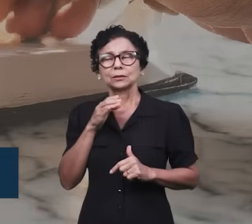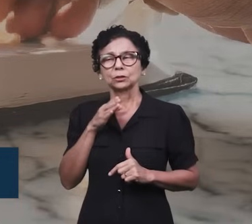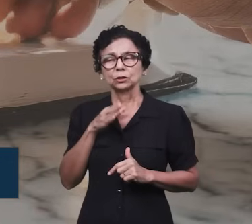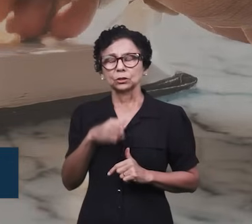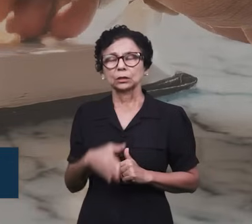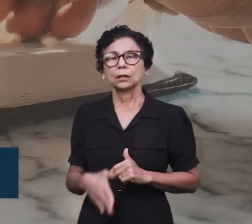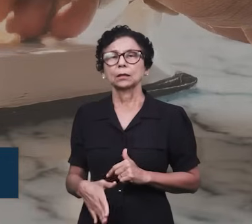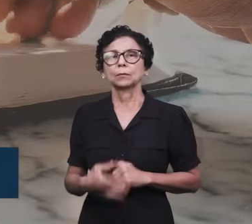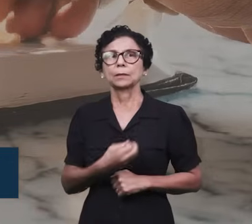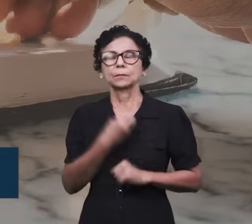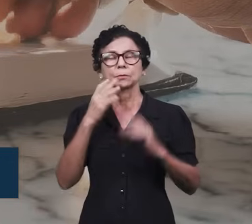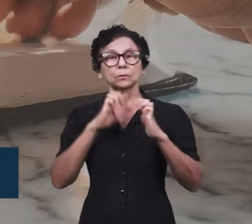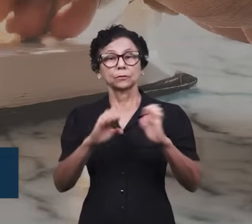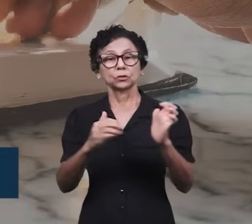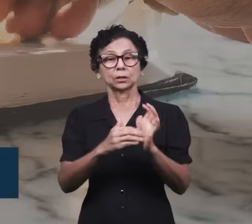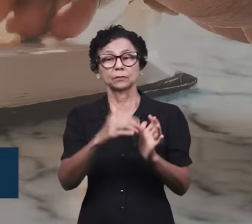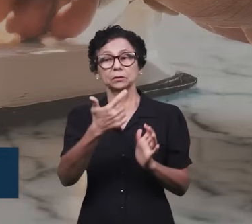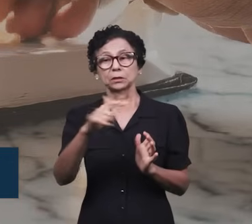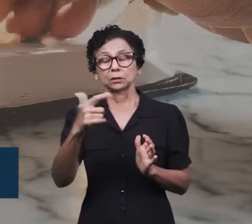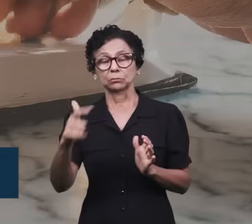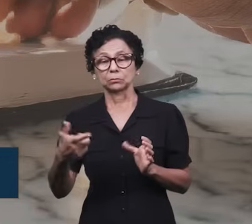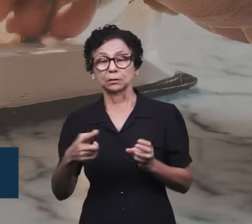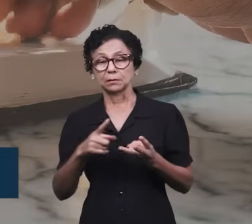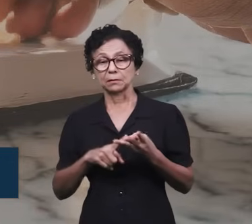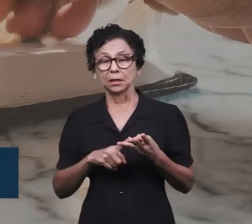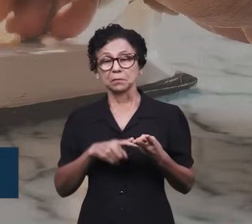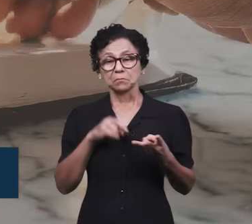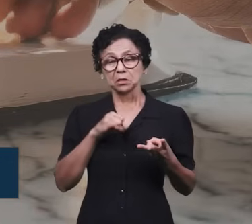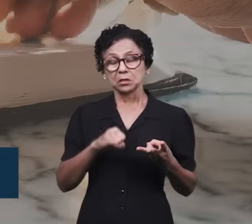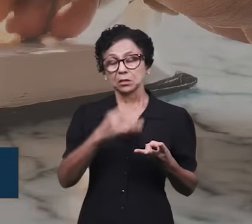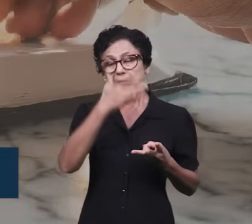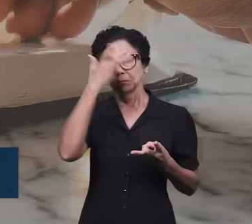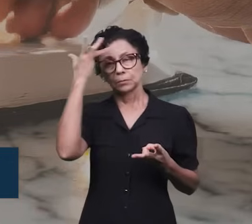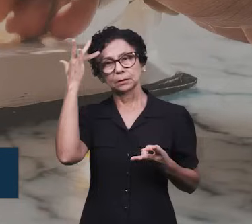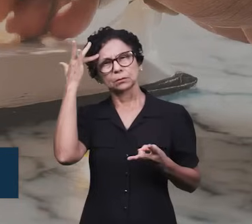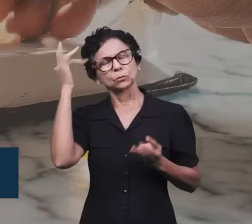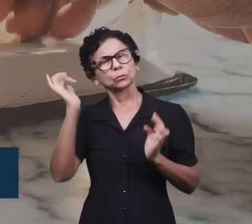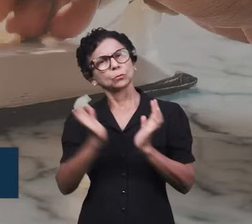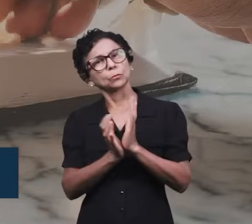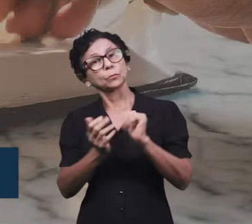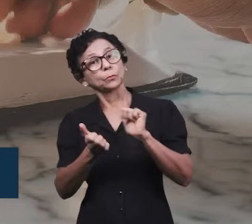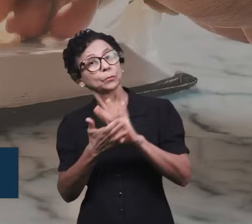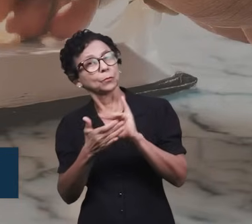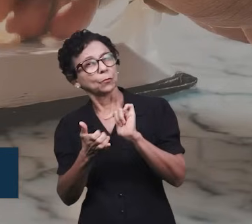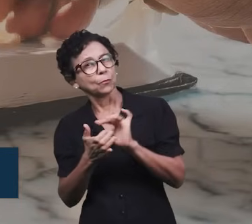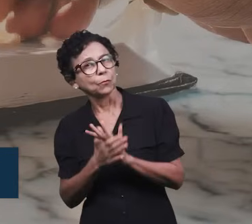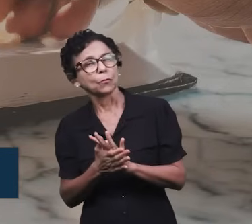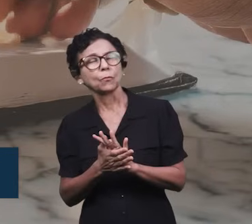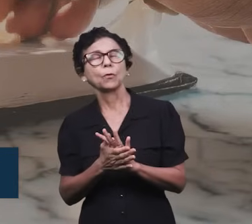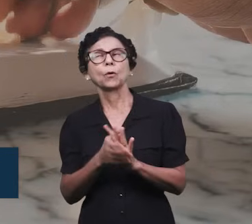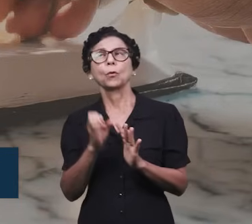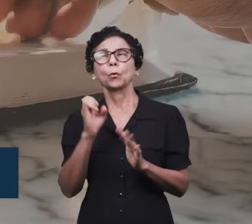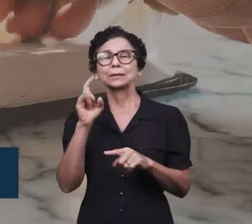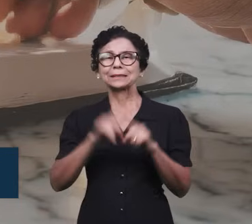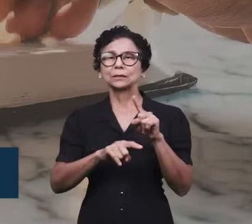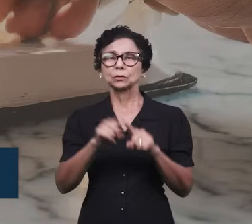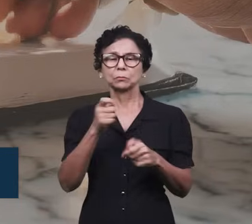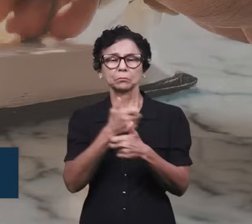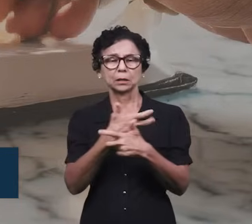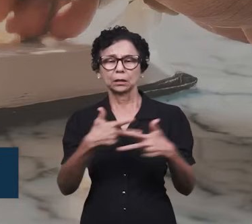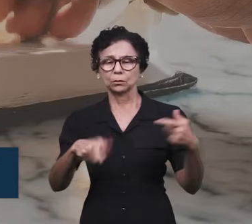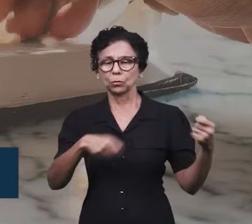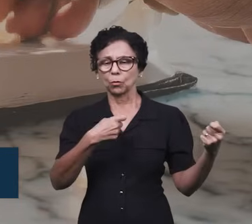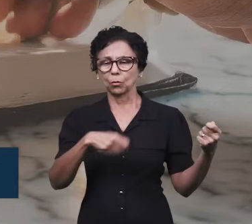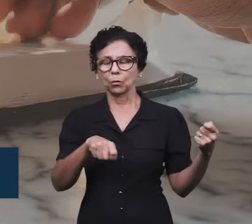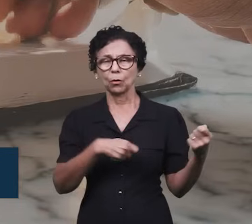Sem Fronteira, se ele é do grupo de louvor, se ele toca algum instrumento, o exercício